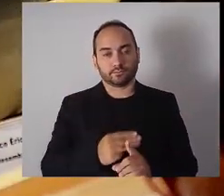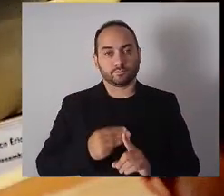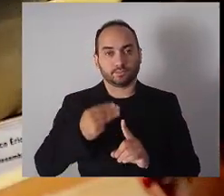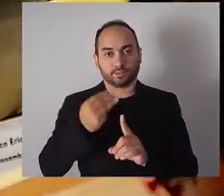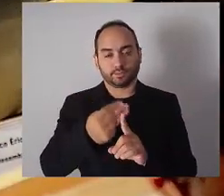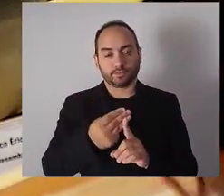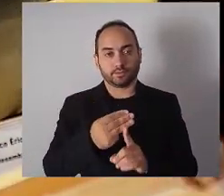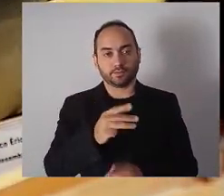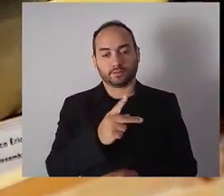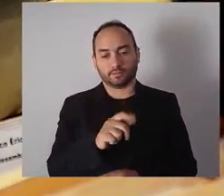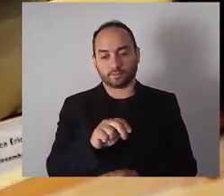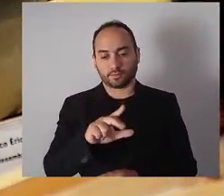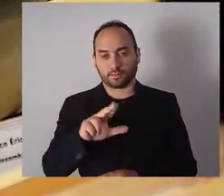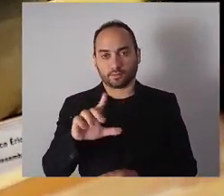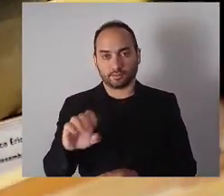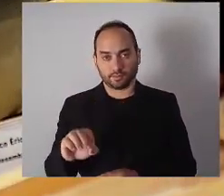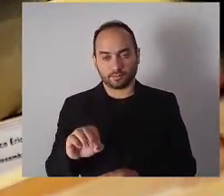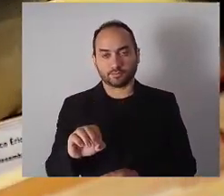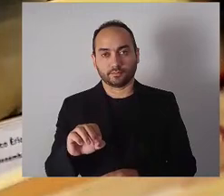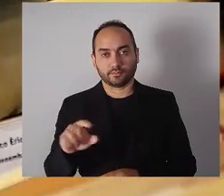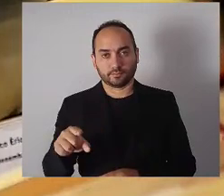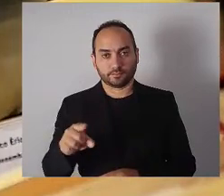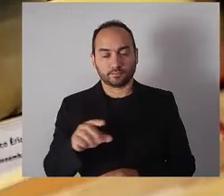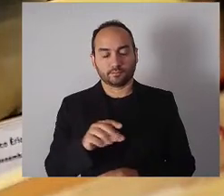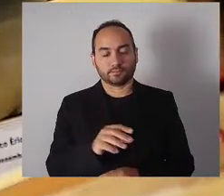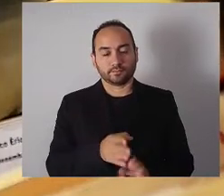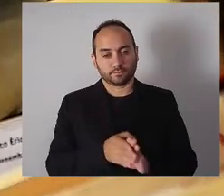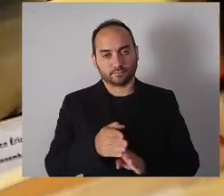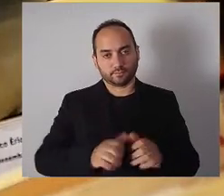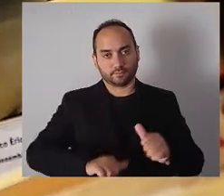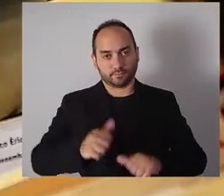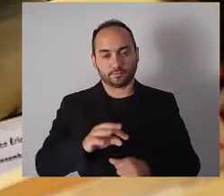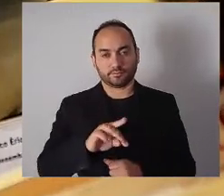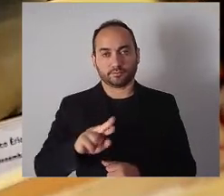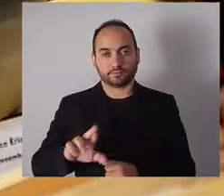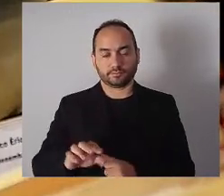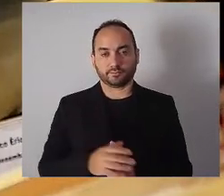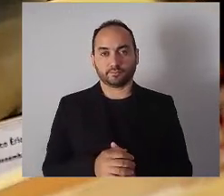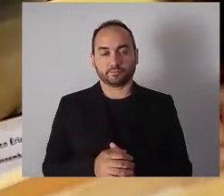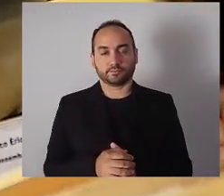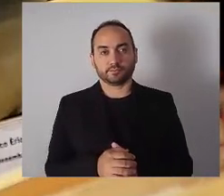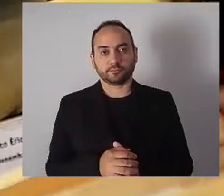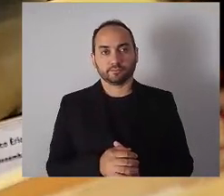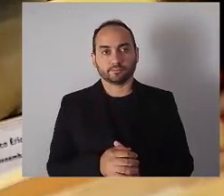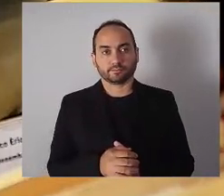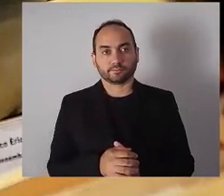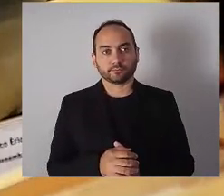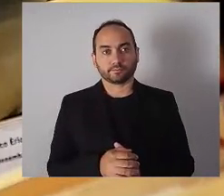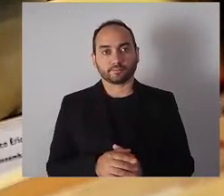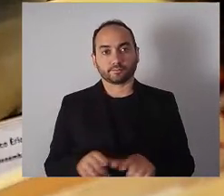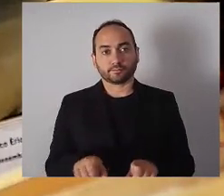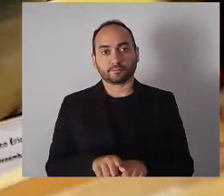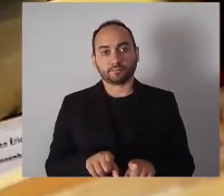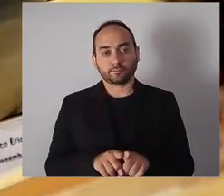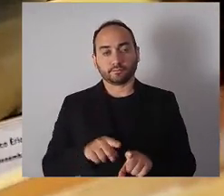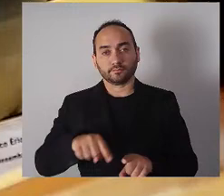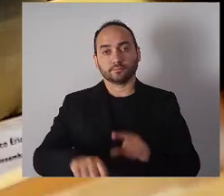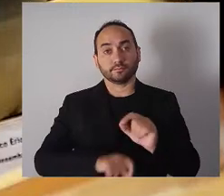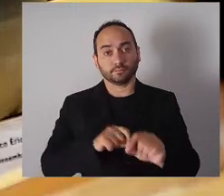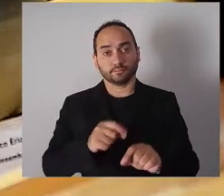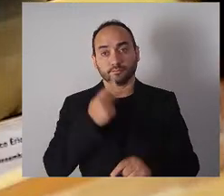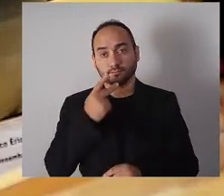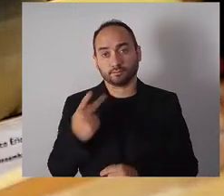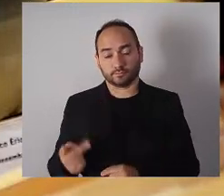Filho, atual corregedor do TSE, bem como precedente da lavra do